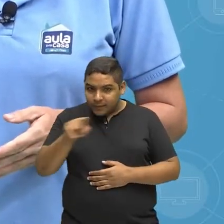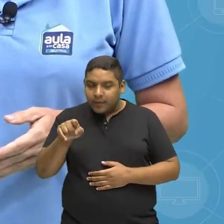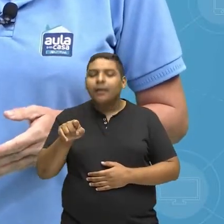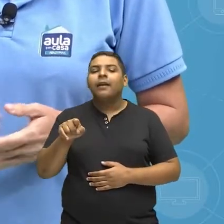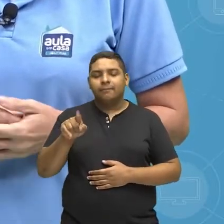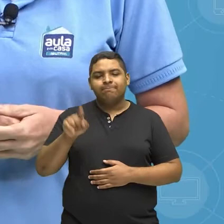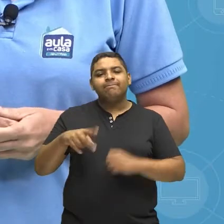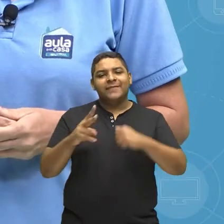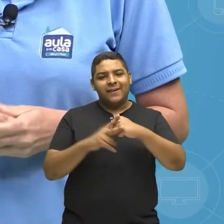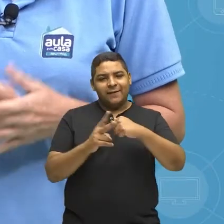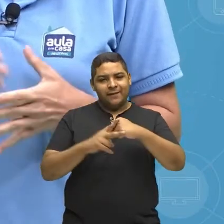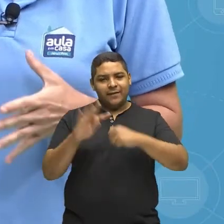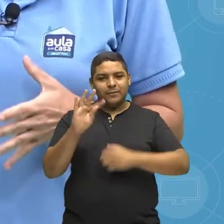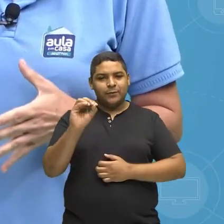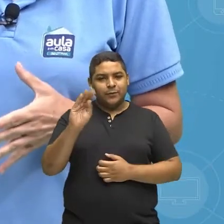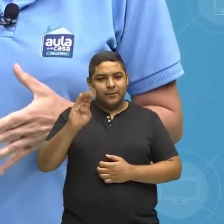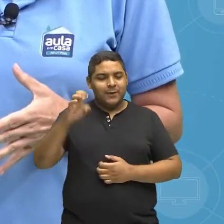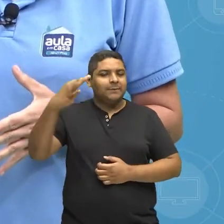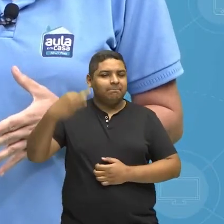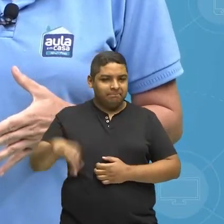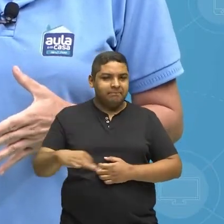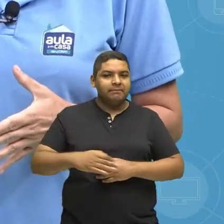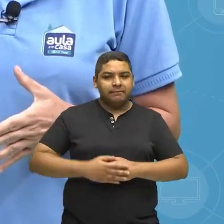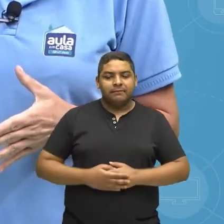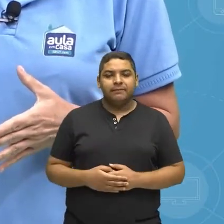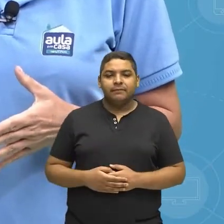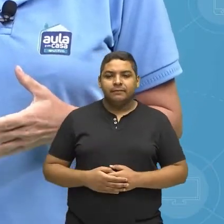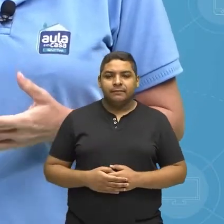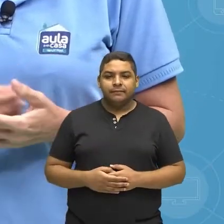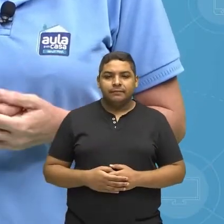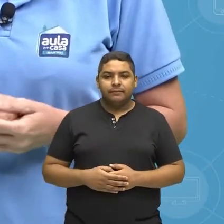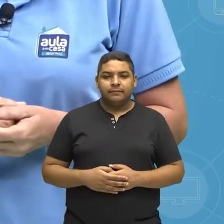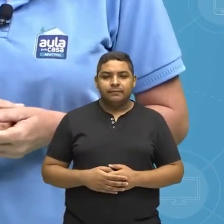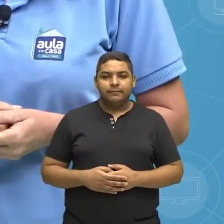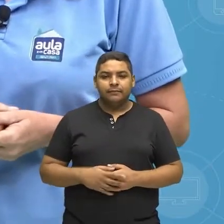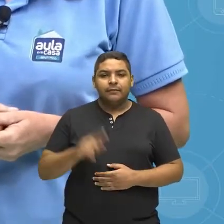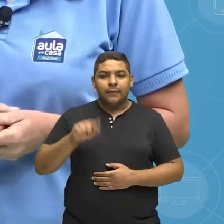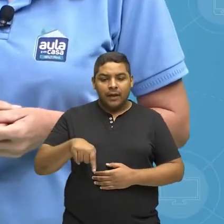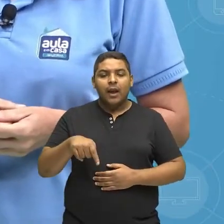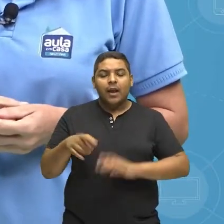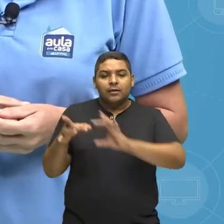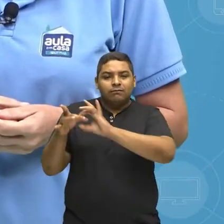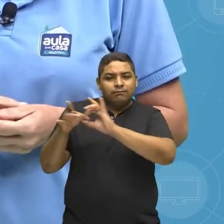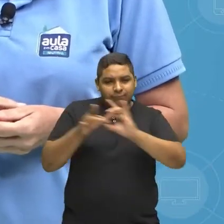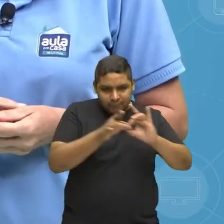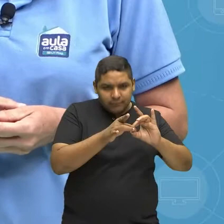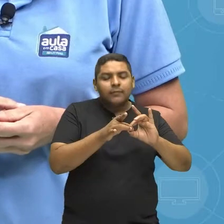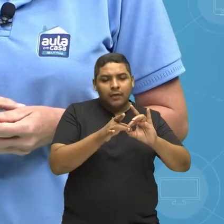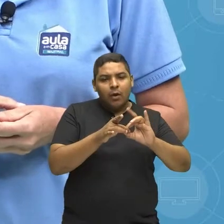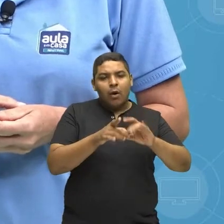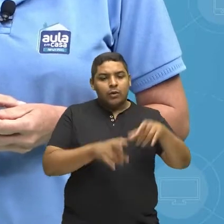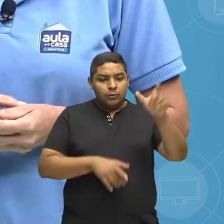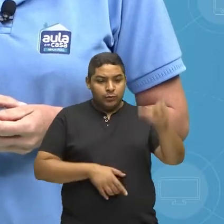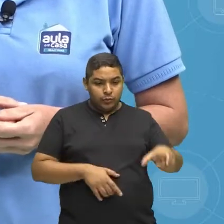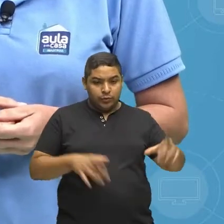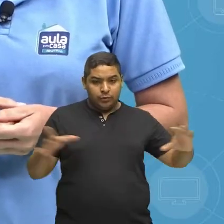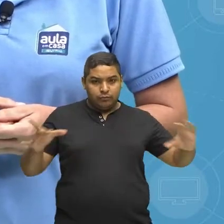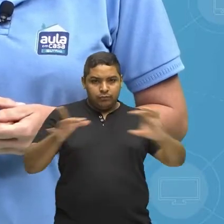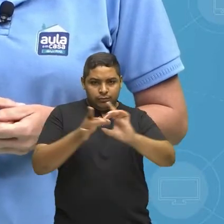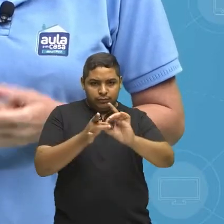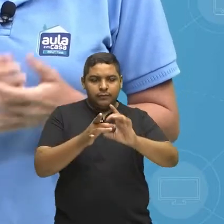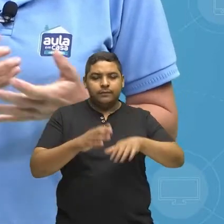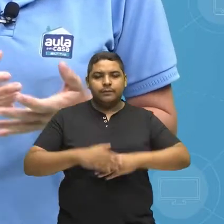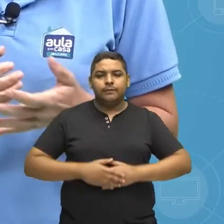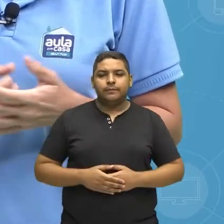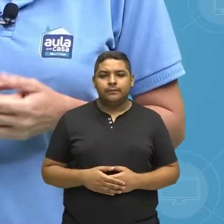falou o verbo to be já acertou. É a conjugação am que concorda com o sujeito I. I am, que é o verbo